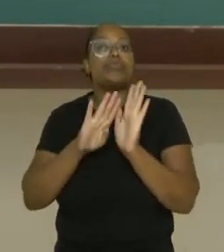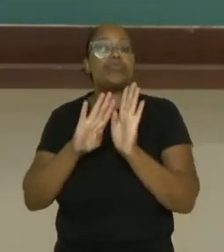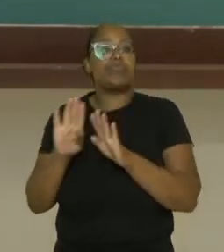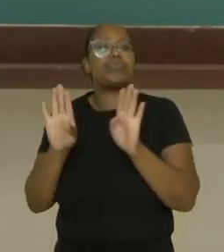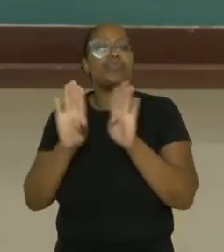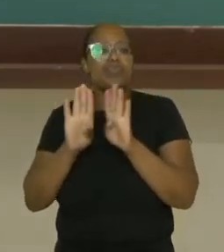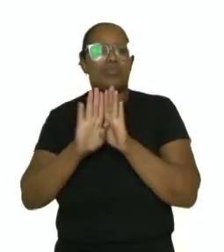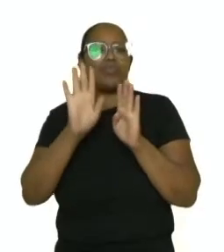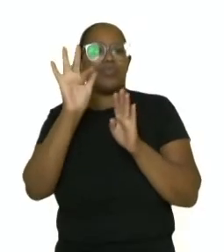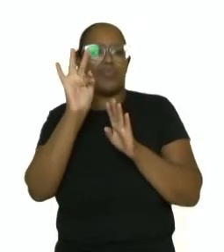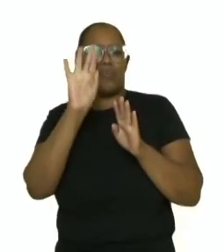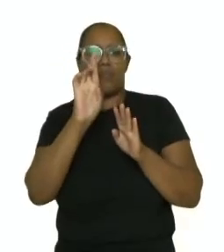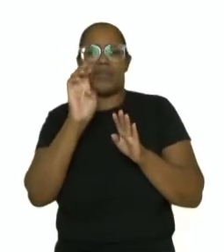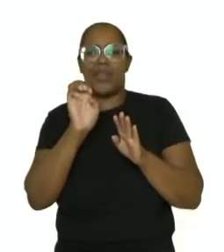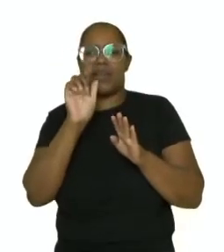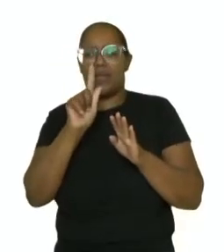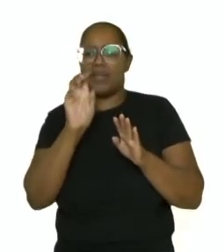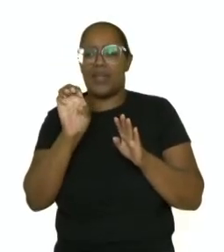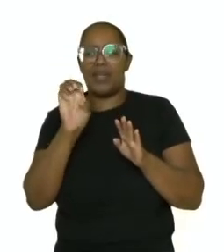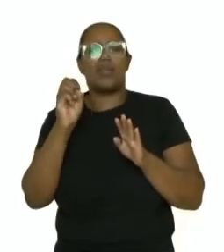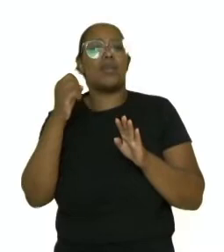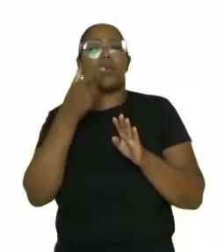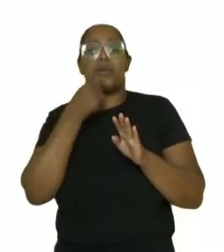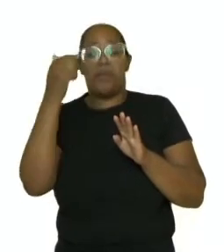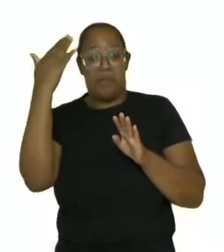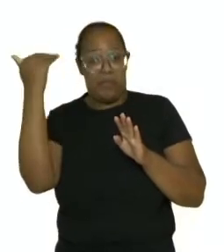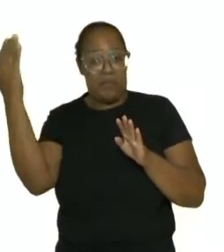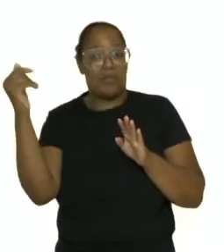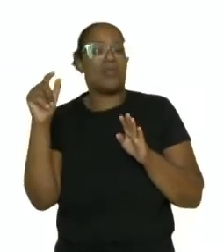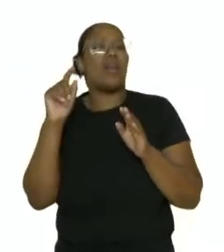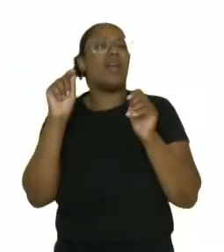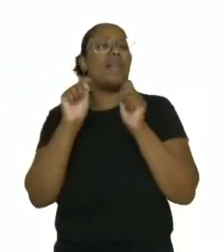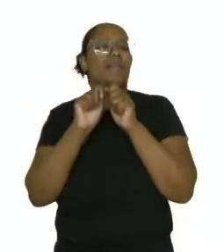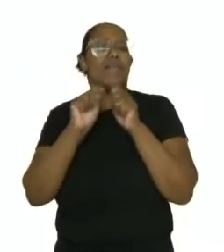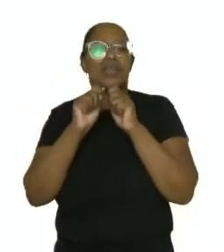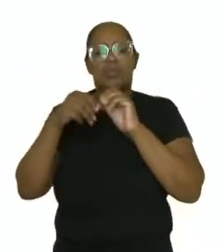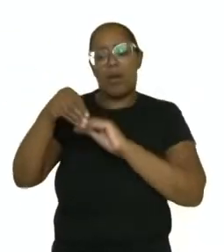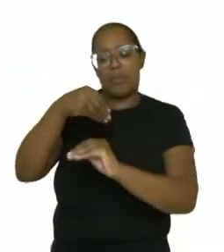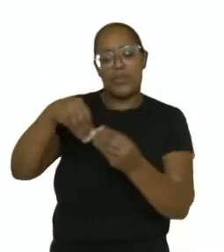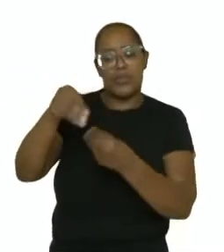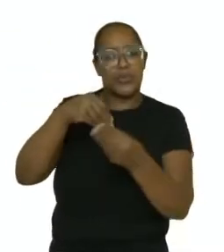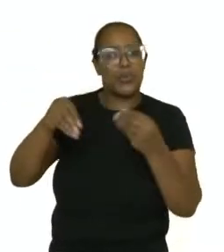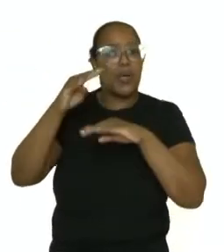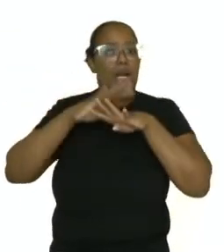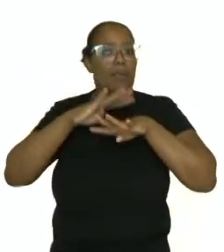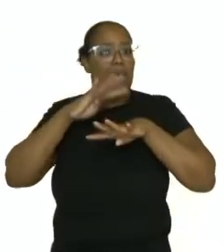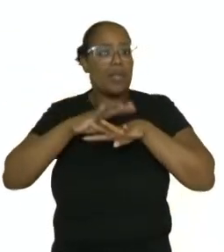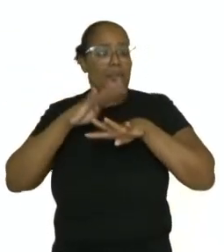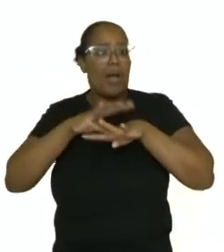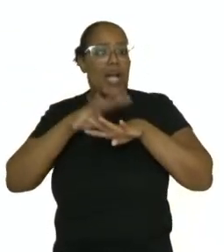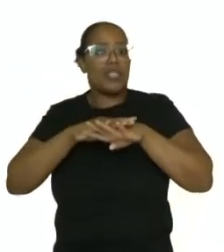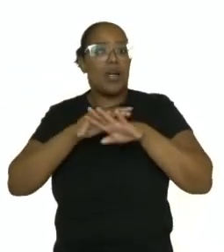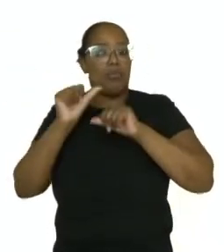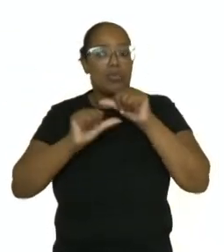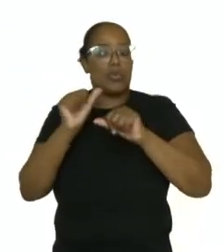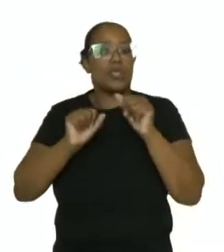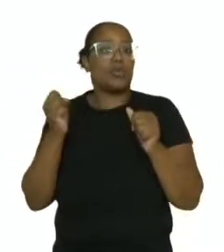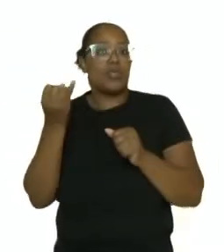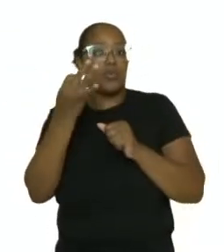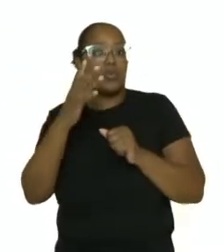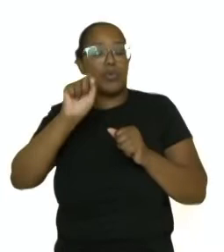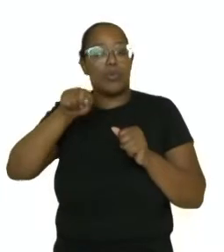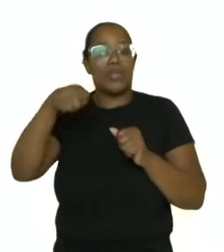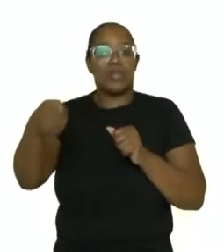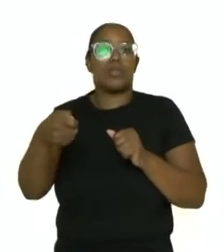O Frege revolucionou a lógica ao misturar elementos matemáticos e linguísticos para o entendimento de